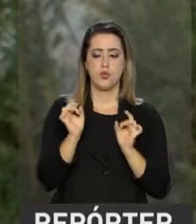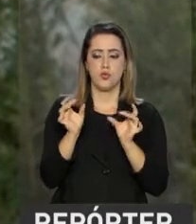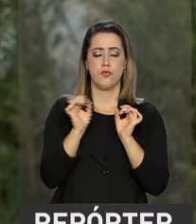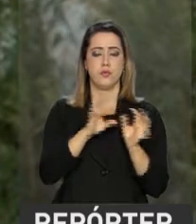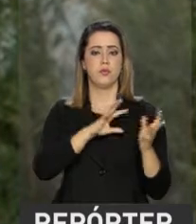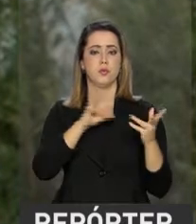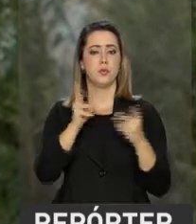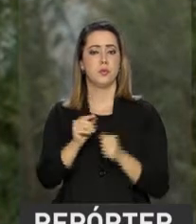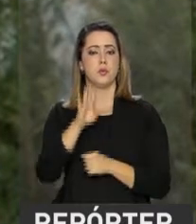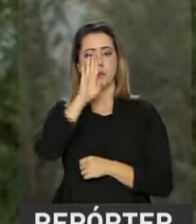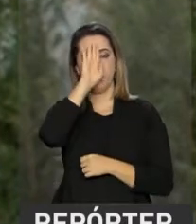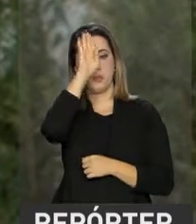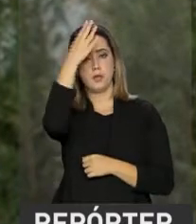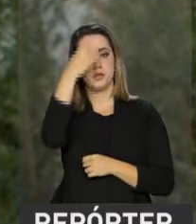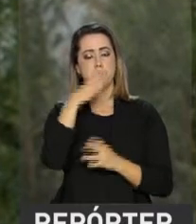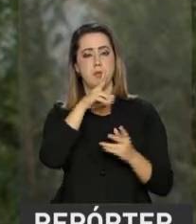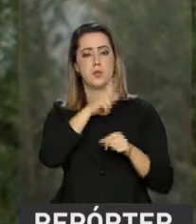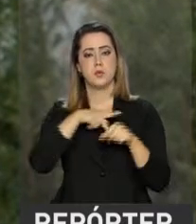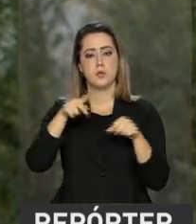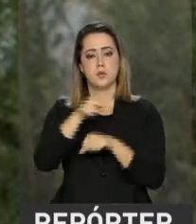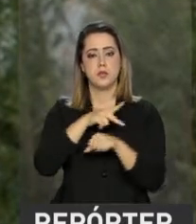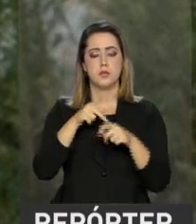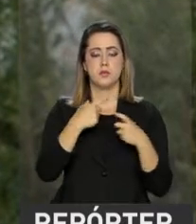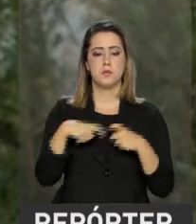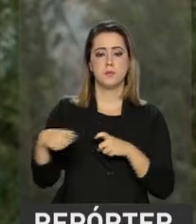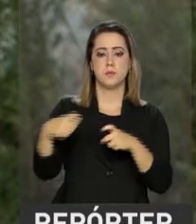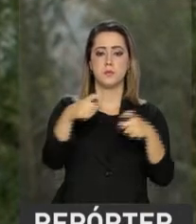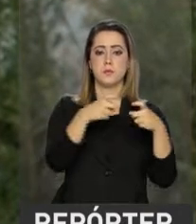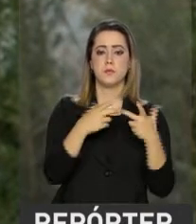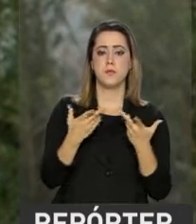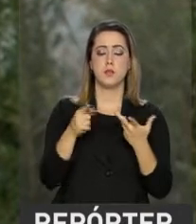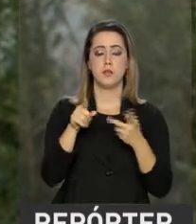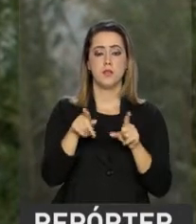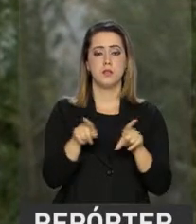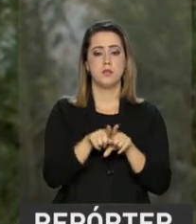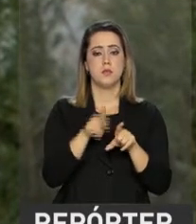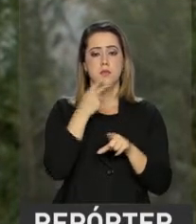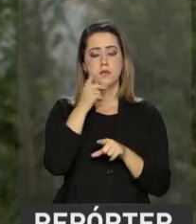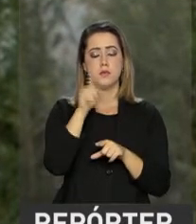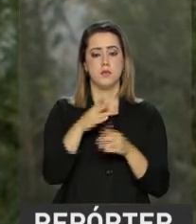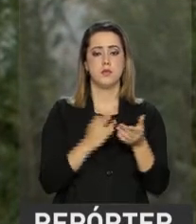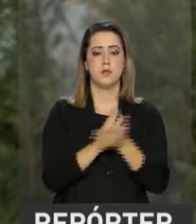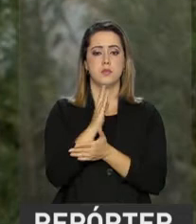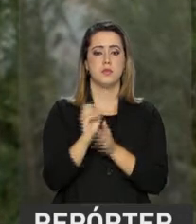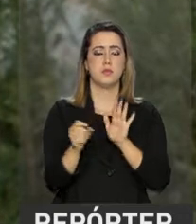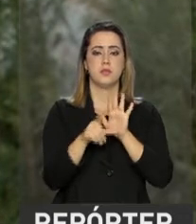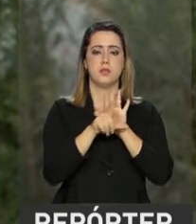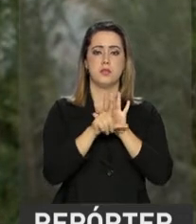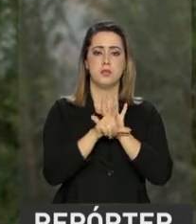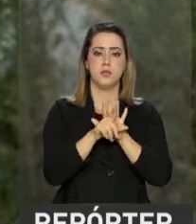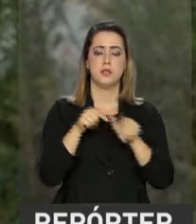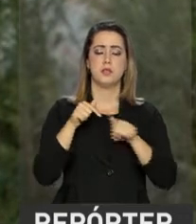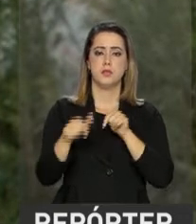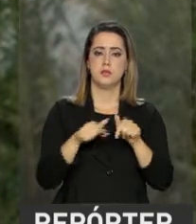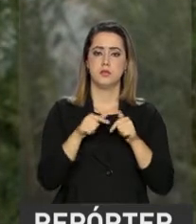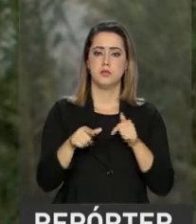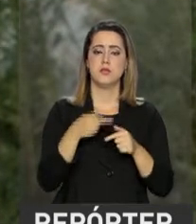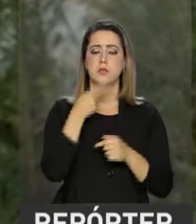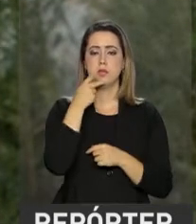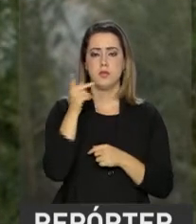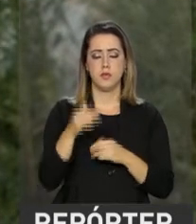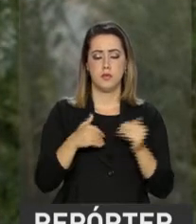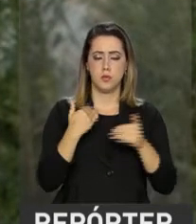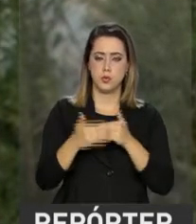exportação, principalmente para os países da região. Carlos Erlenga também elogiou a aprovação da reforma trabalhista e defendeu